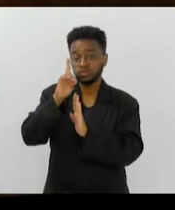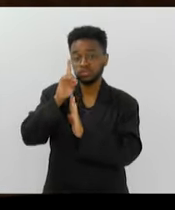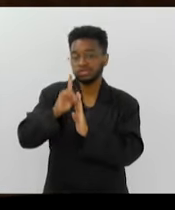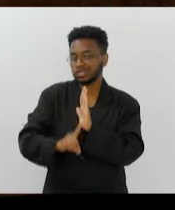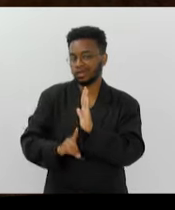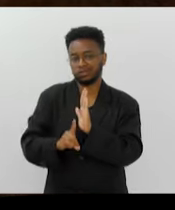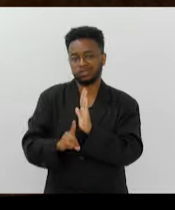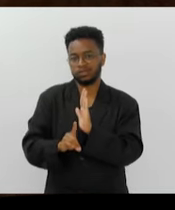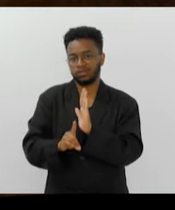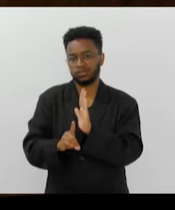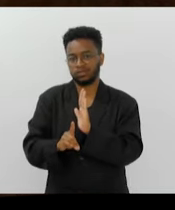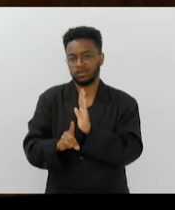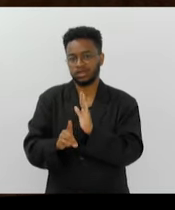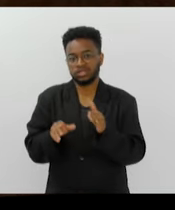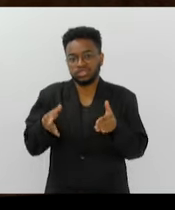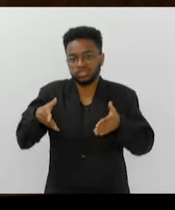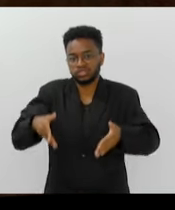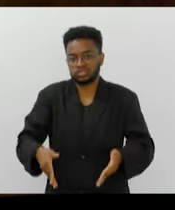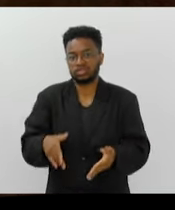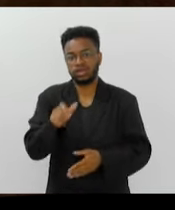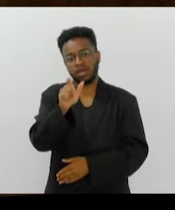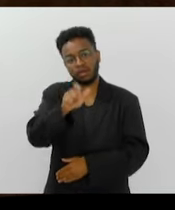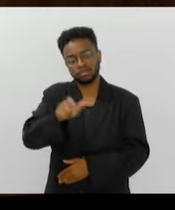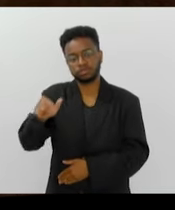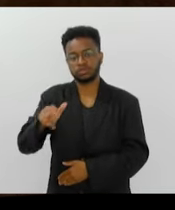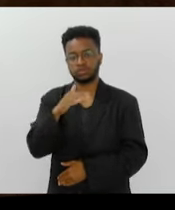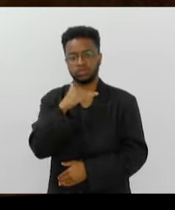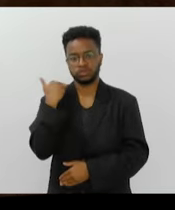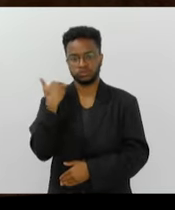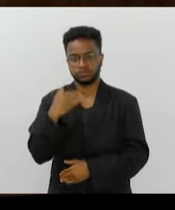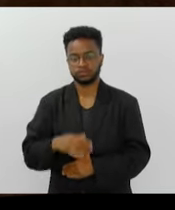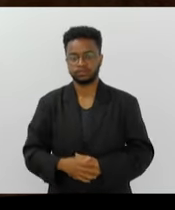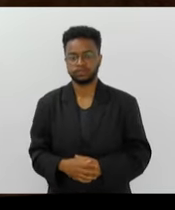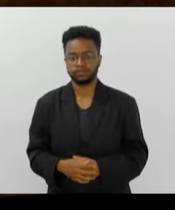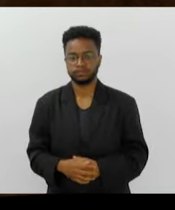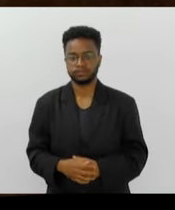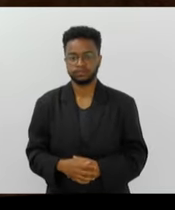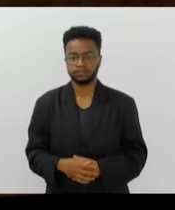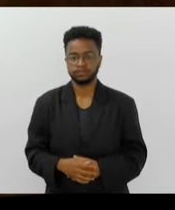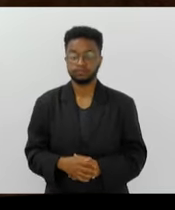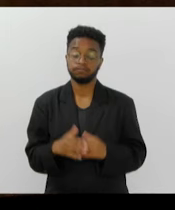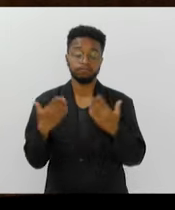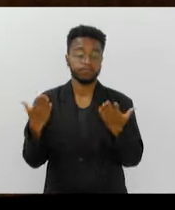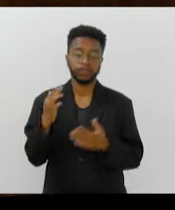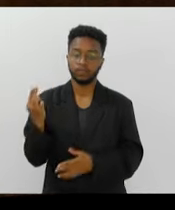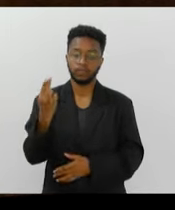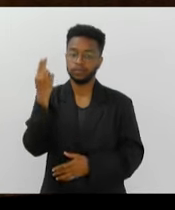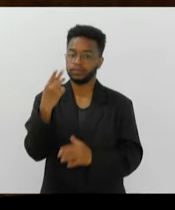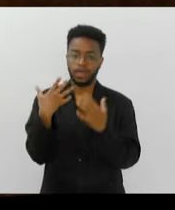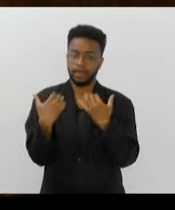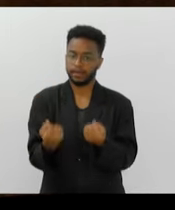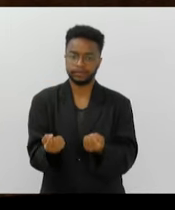direito de enterrar os seus mortos Isto é inadmissível